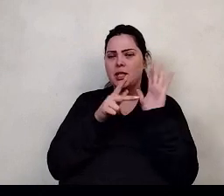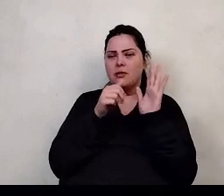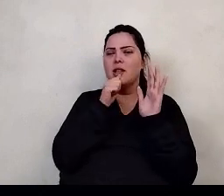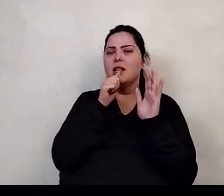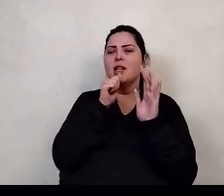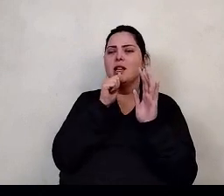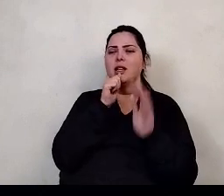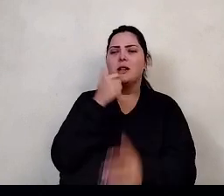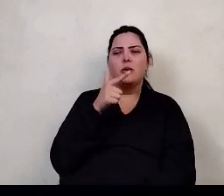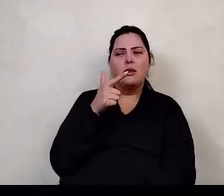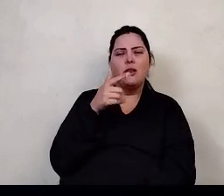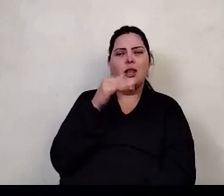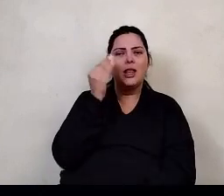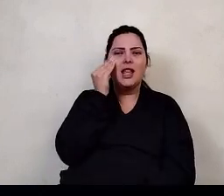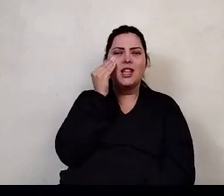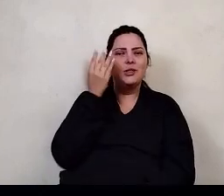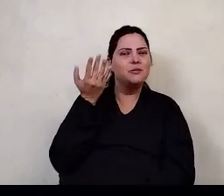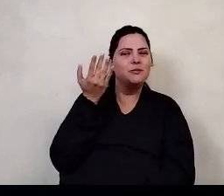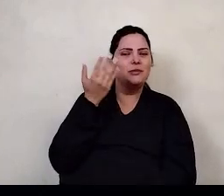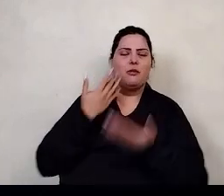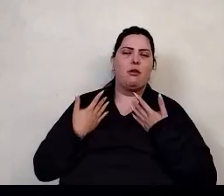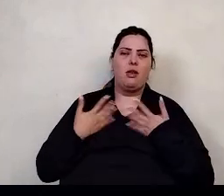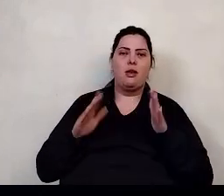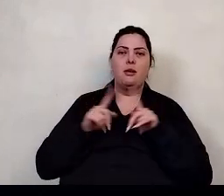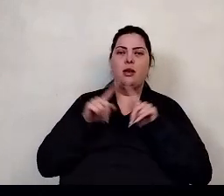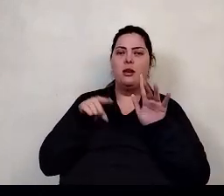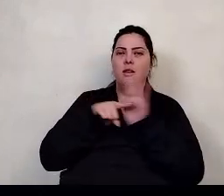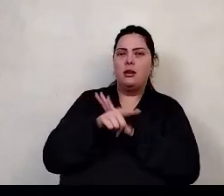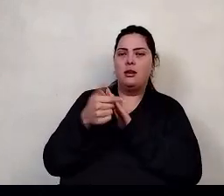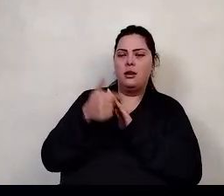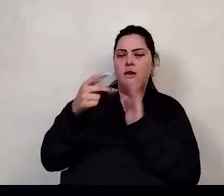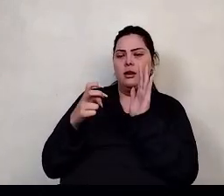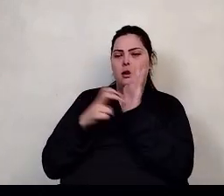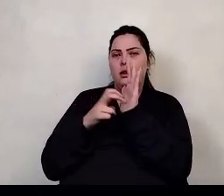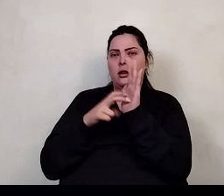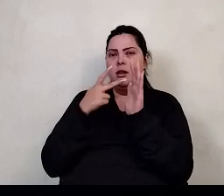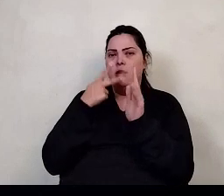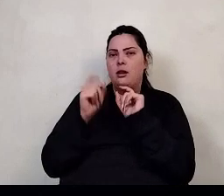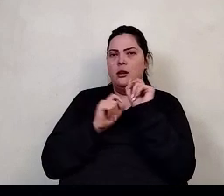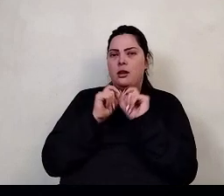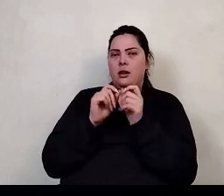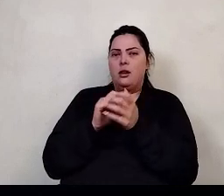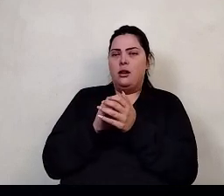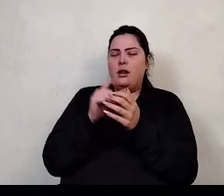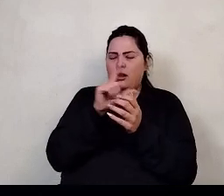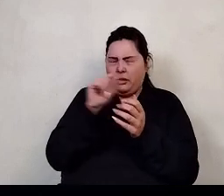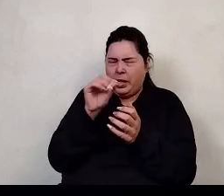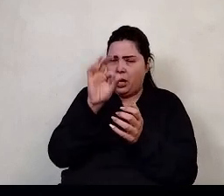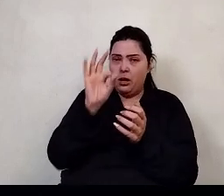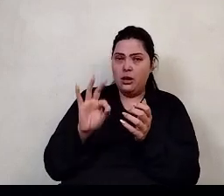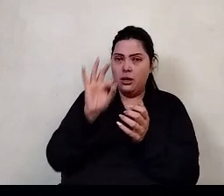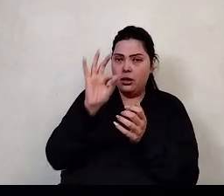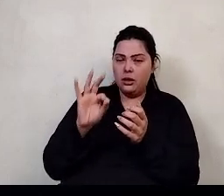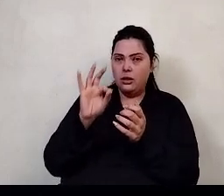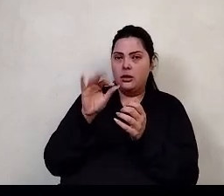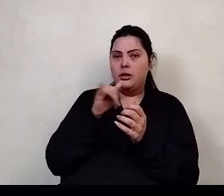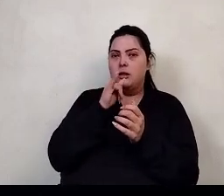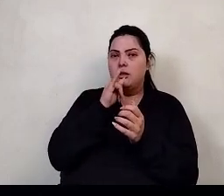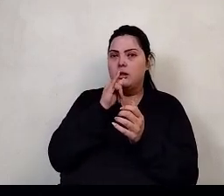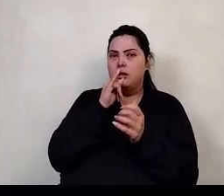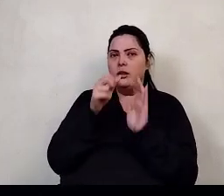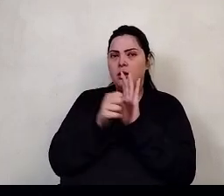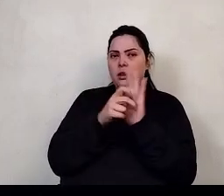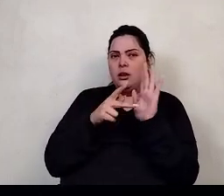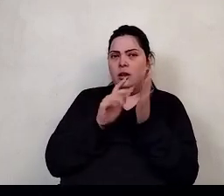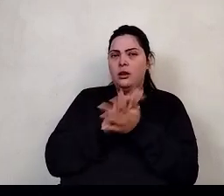Provavelmente você não vai querer, né? Mas aí você pergunta para o segundo banco digital, ele diz a mesma coisa. 100% do código desse app é testado.